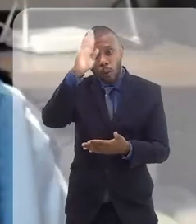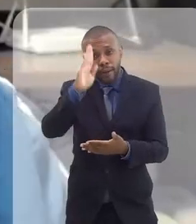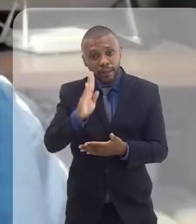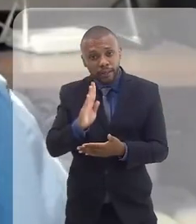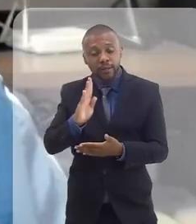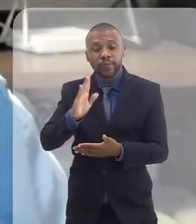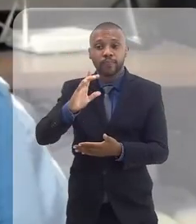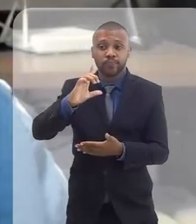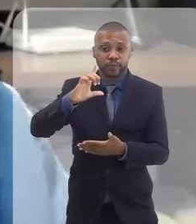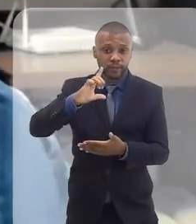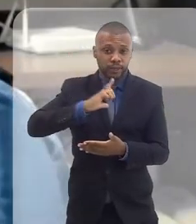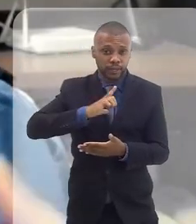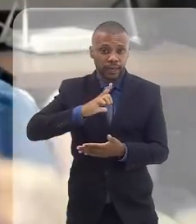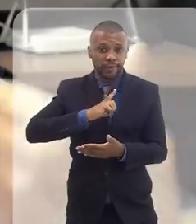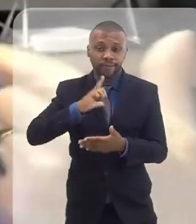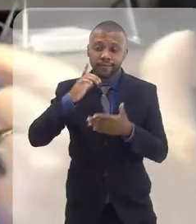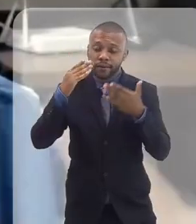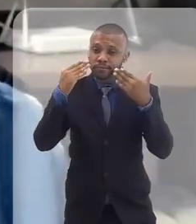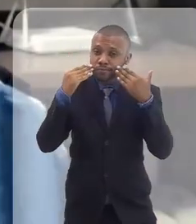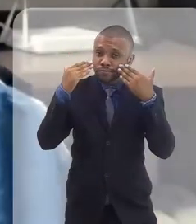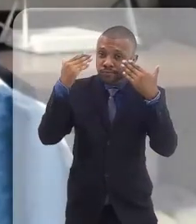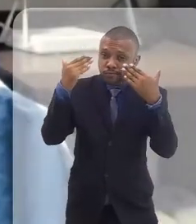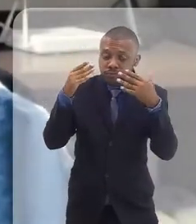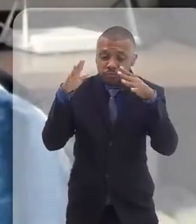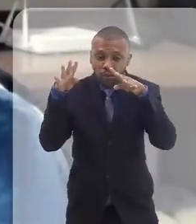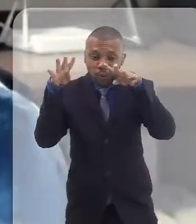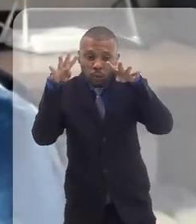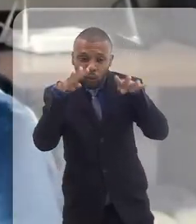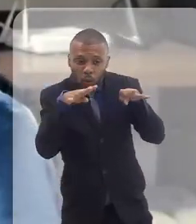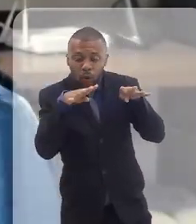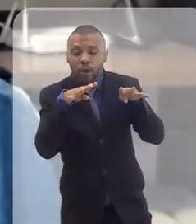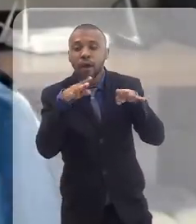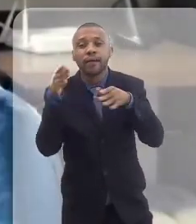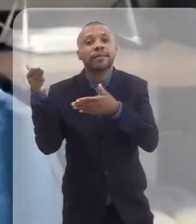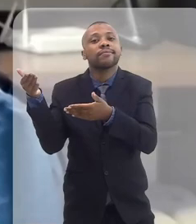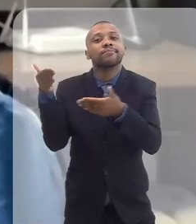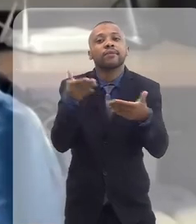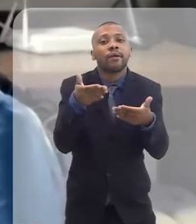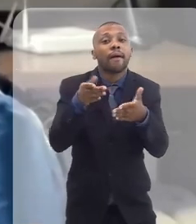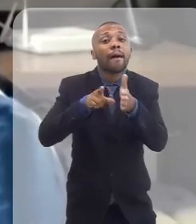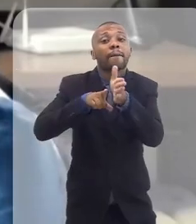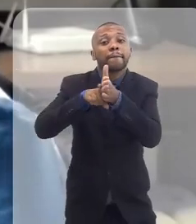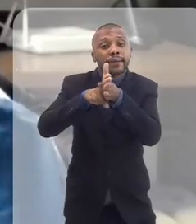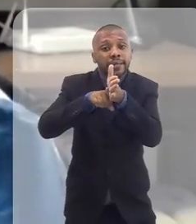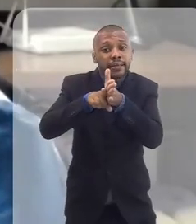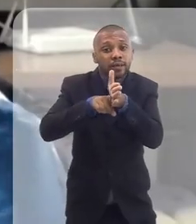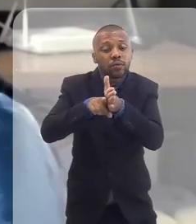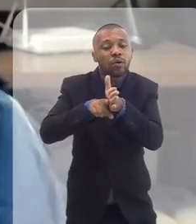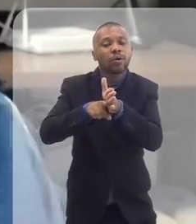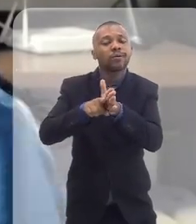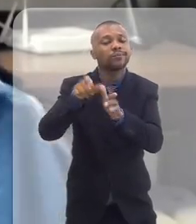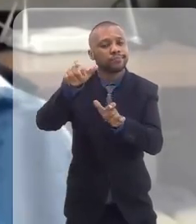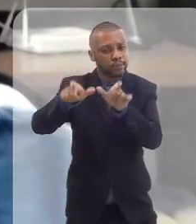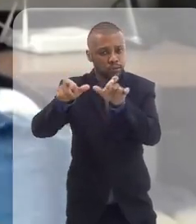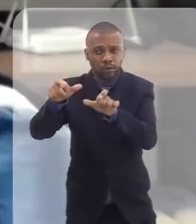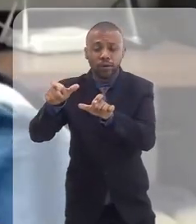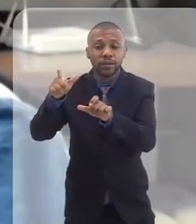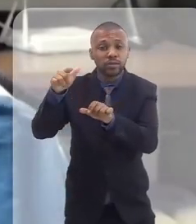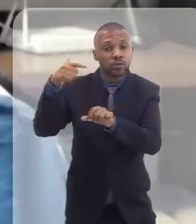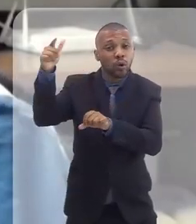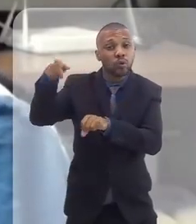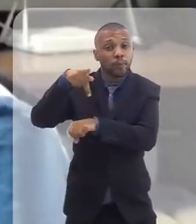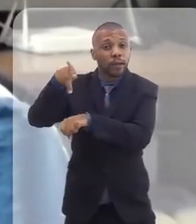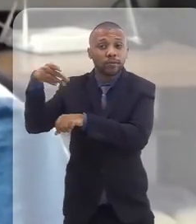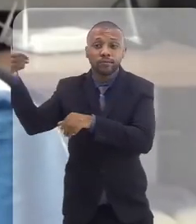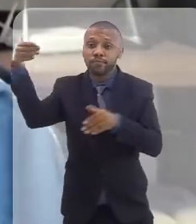recente, o Brasil estava rota para pesquisadores de fora, que vinham